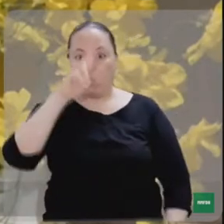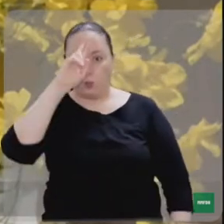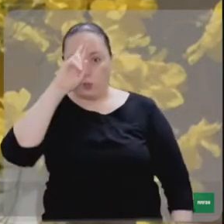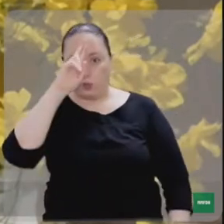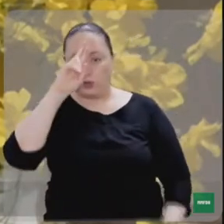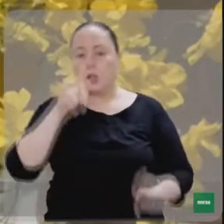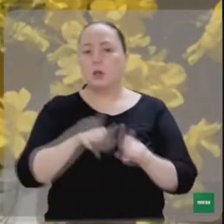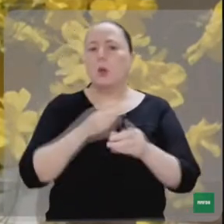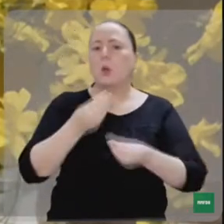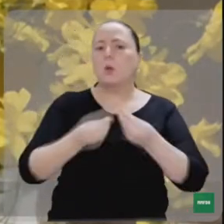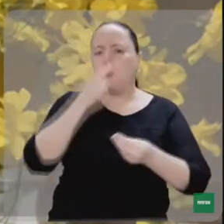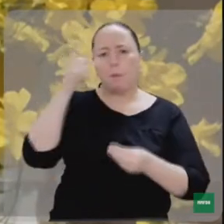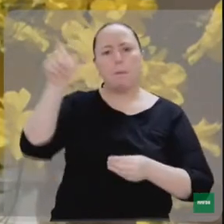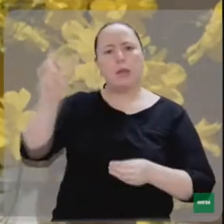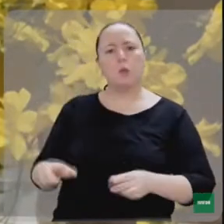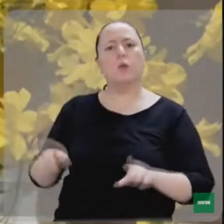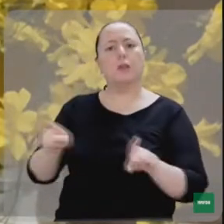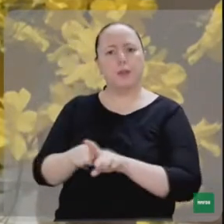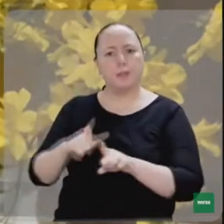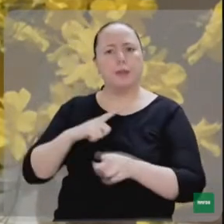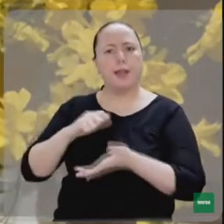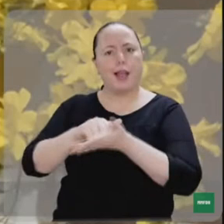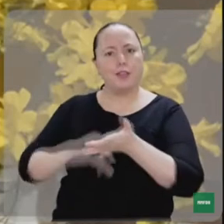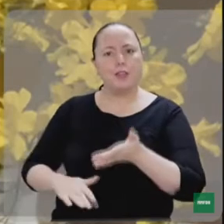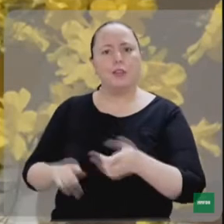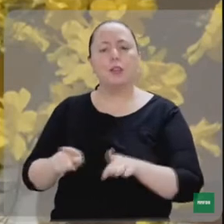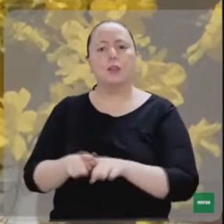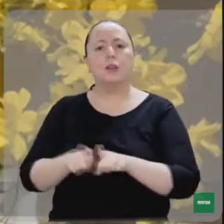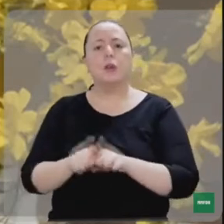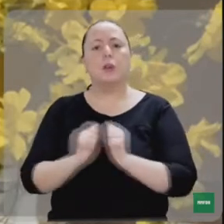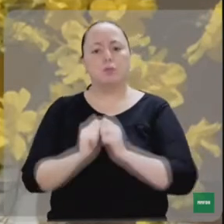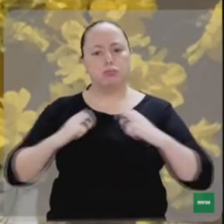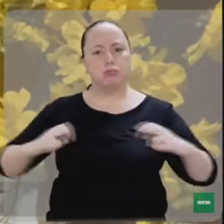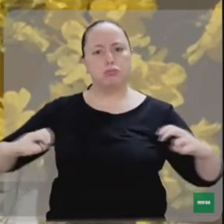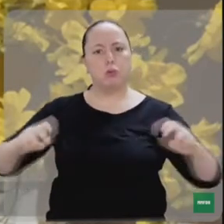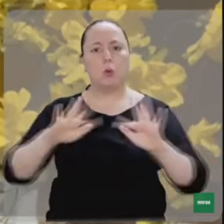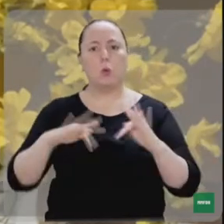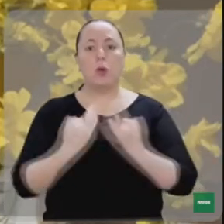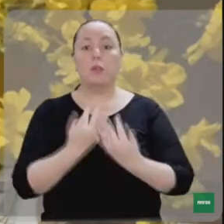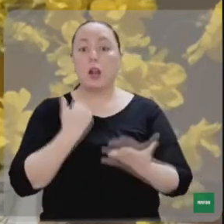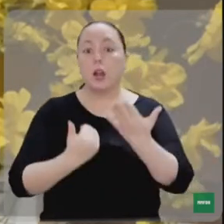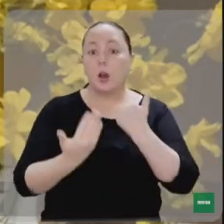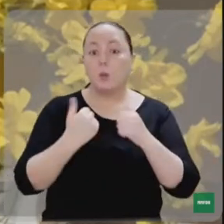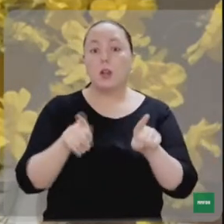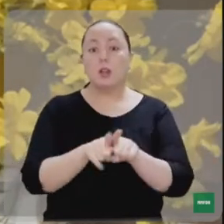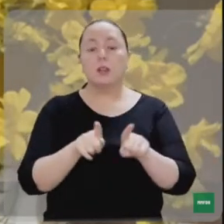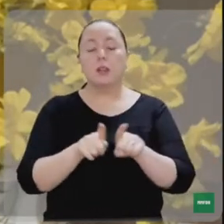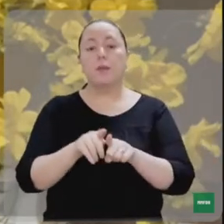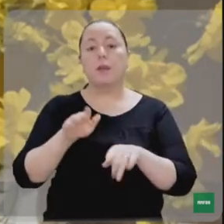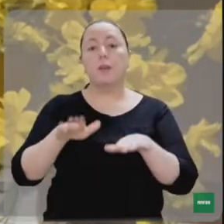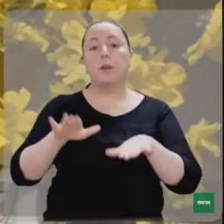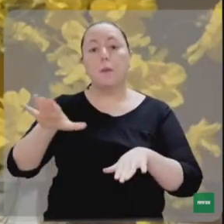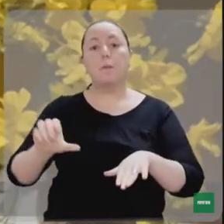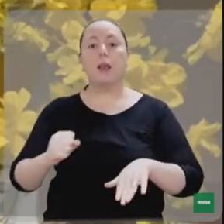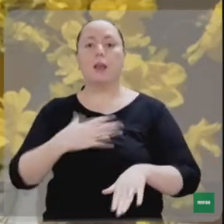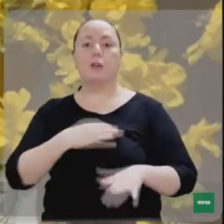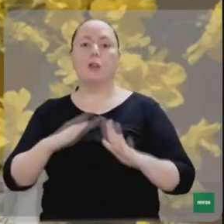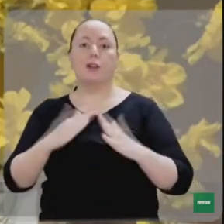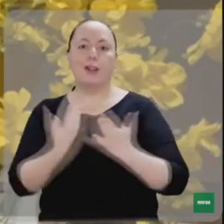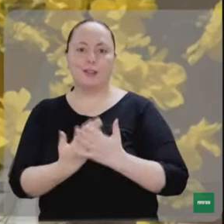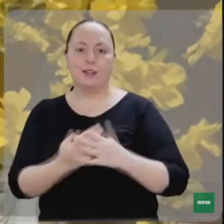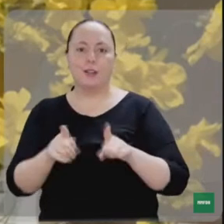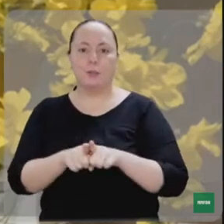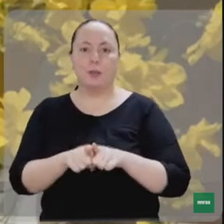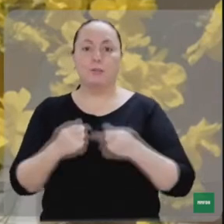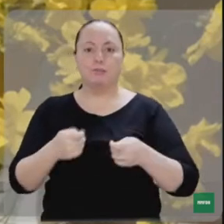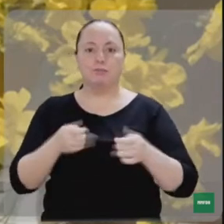almoço e como que aquela pessoa também tem as atividades de almoçar com a família, muitas vezes ela precisa buscar o filho na escola e tem